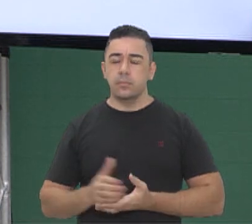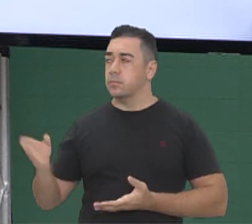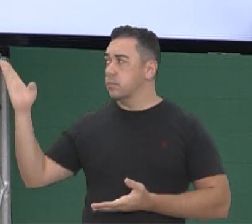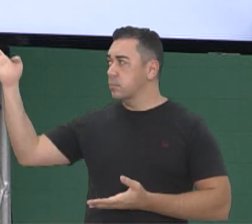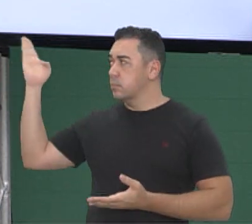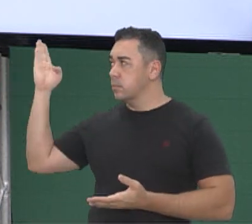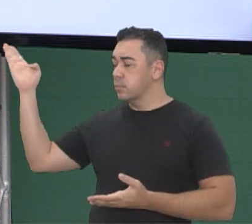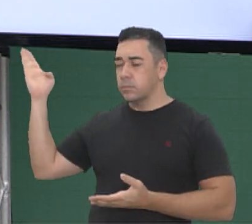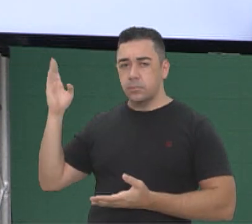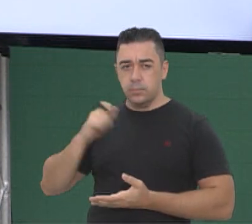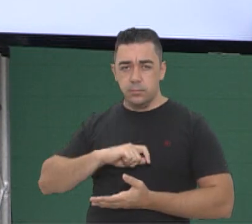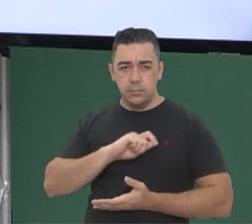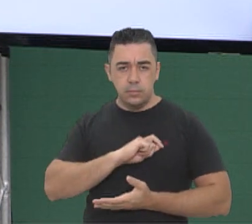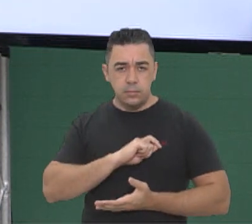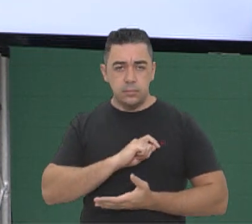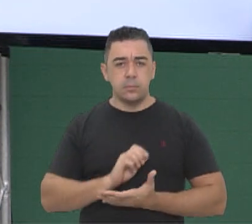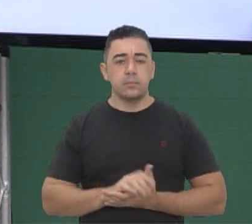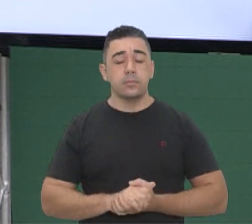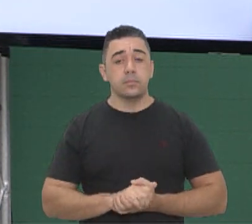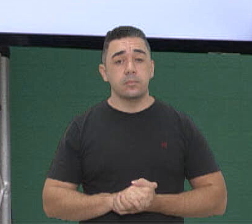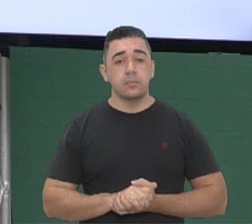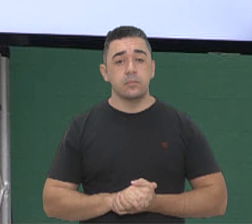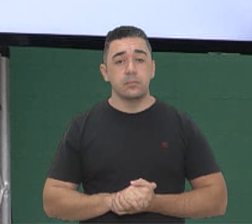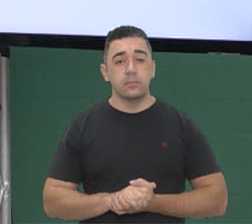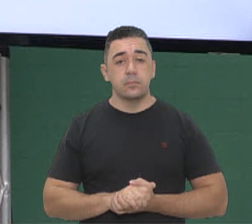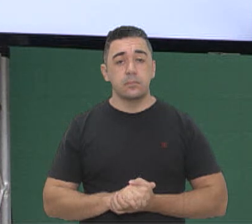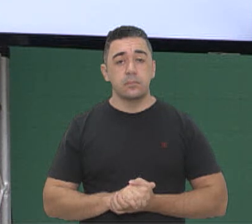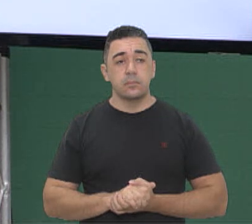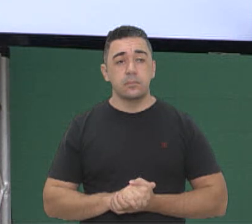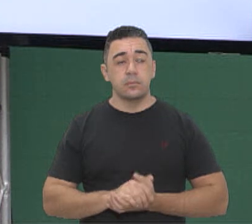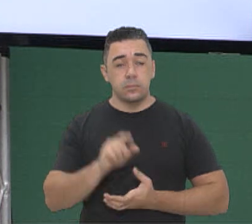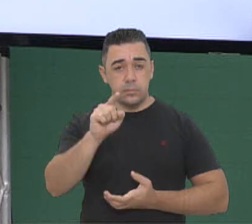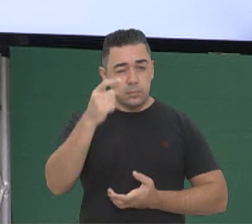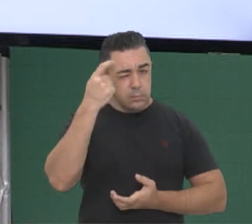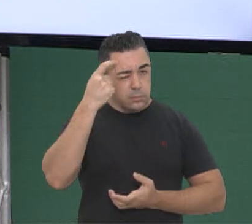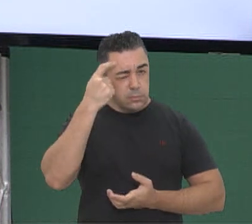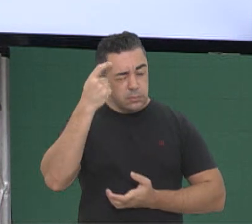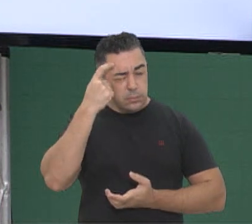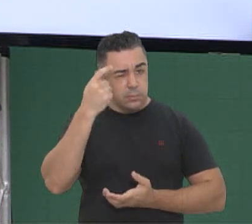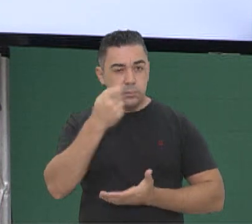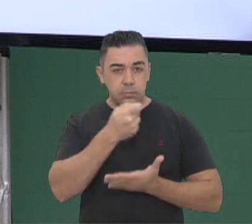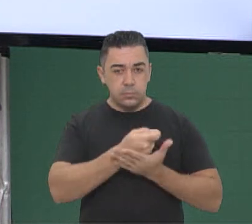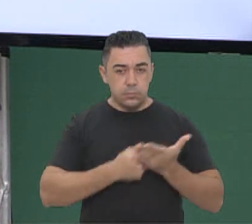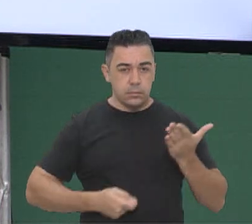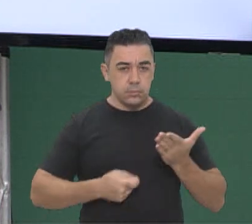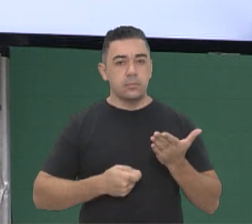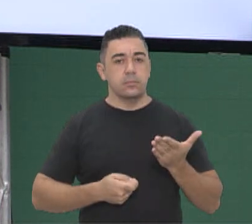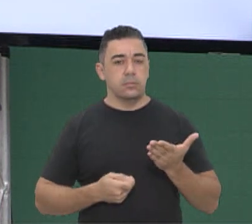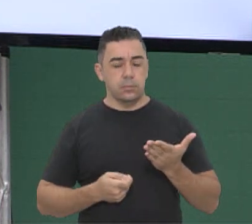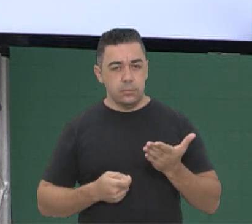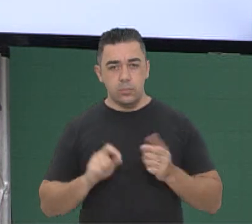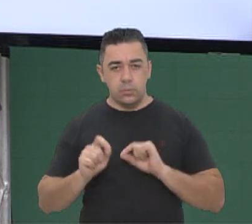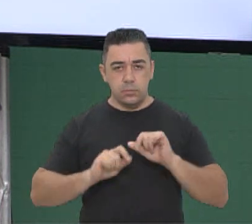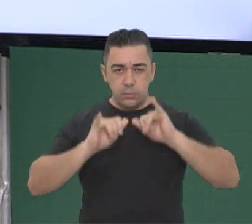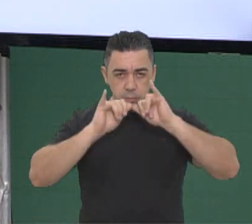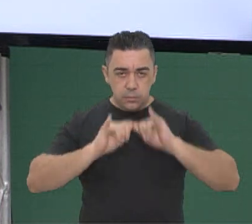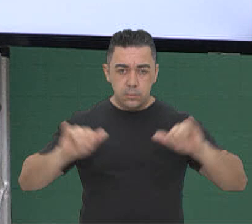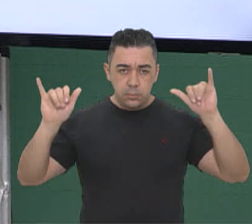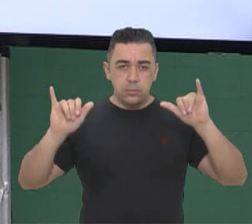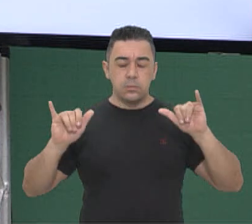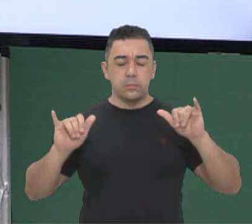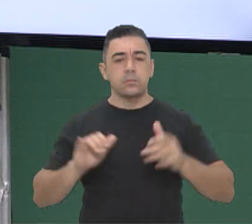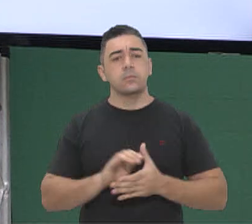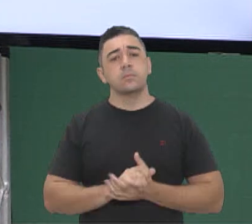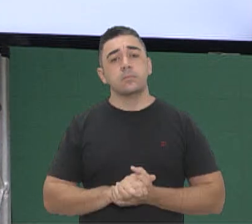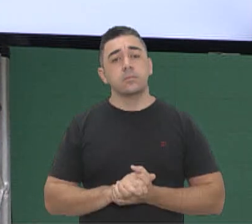um dos títulos de uma revista? Para vocês pensarem na reescrita dessas manchetes